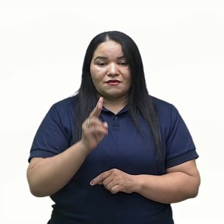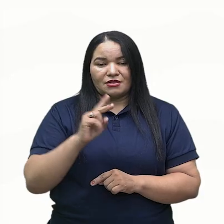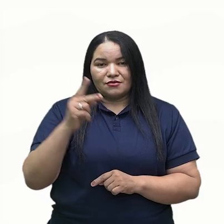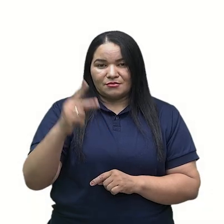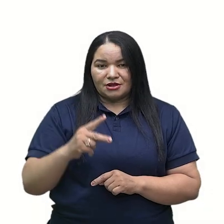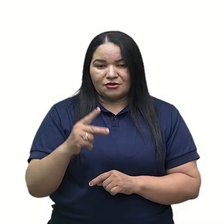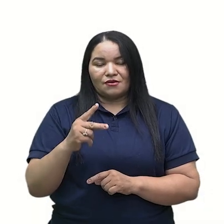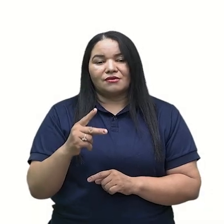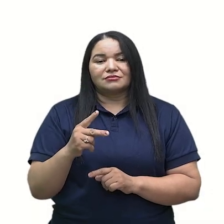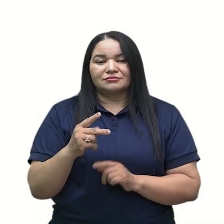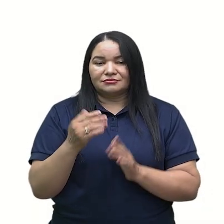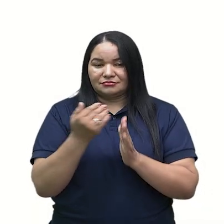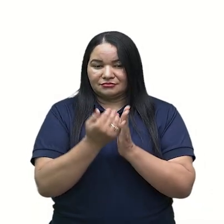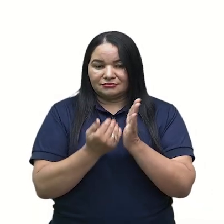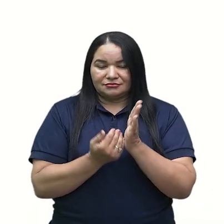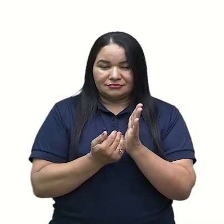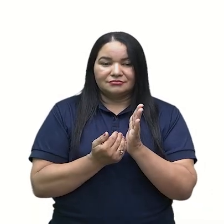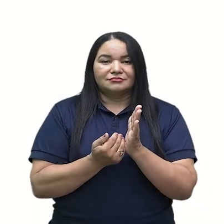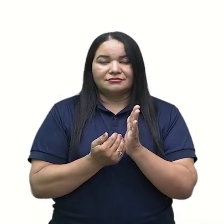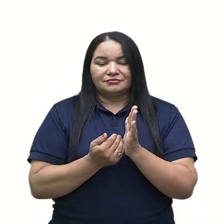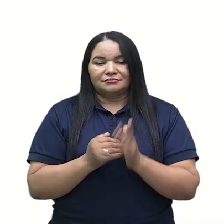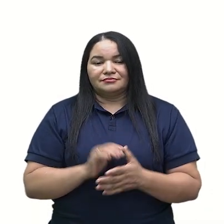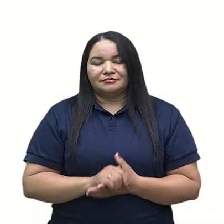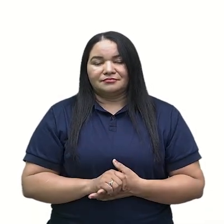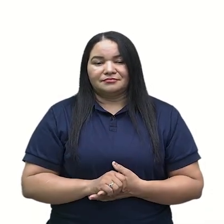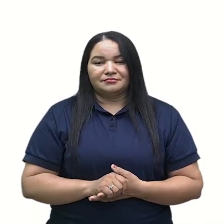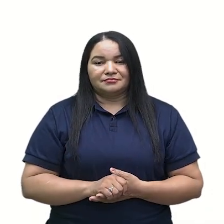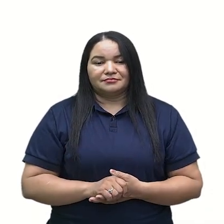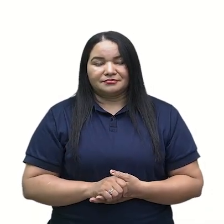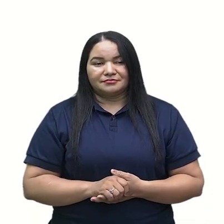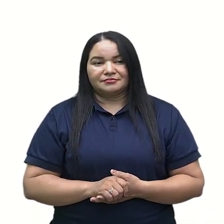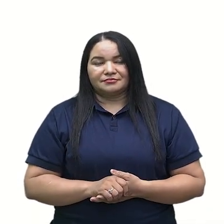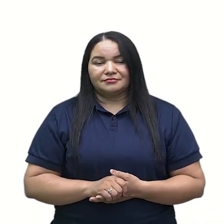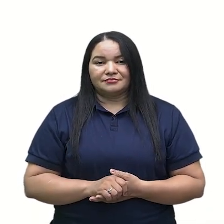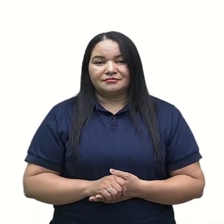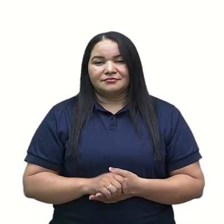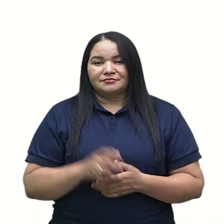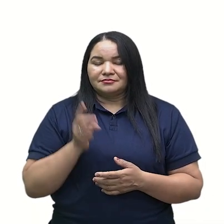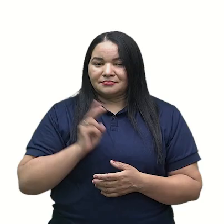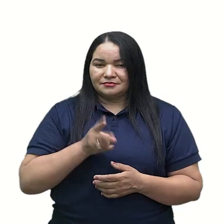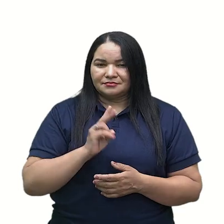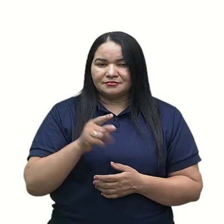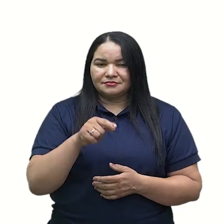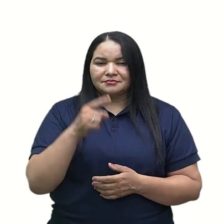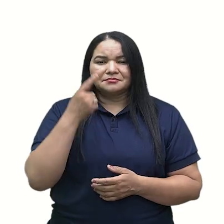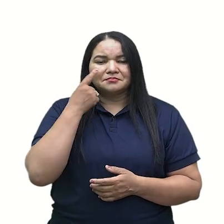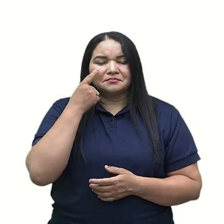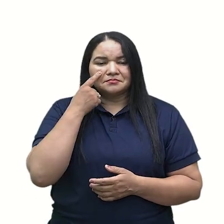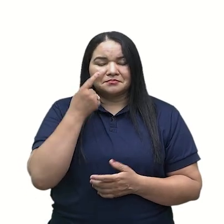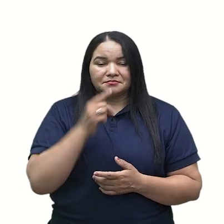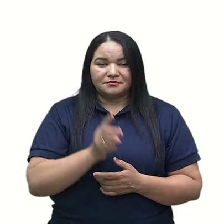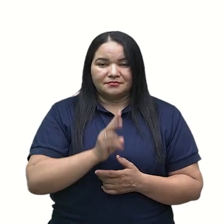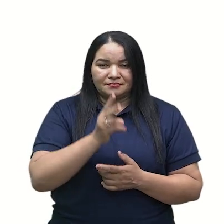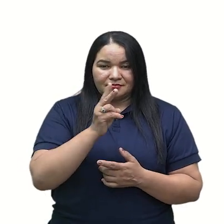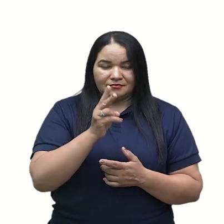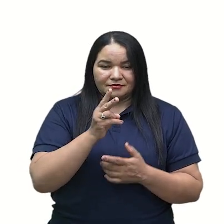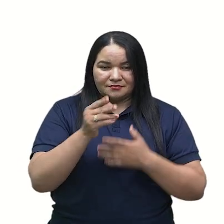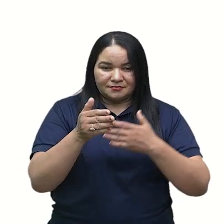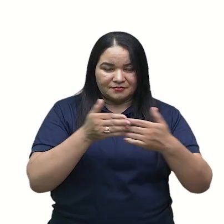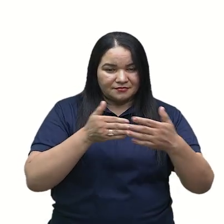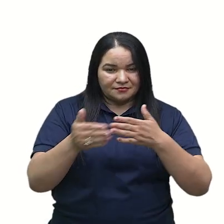que o inicial, tá? E atenção, sempre que você pegar qualquer valor que